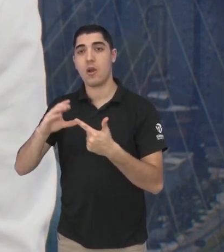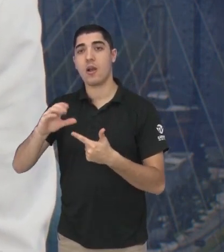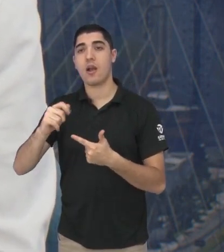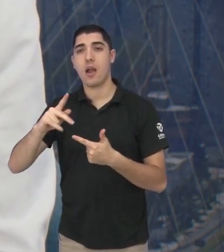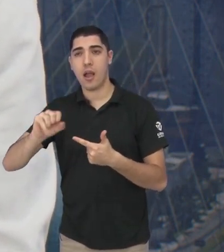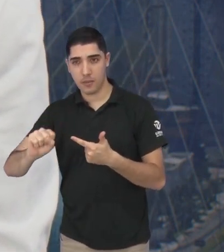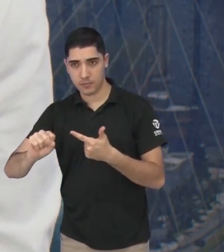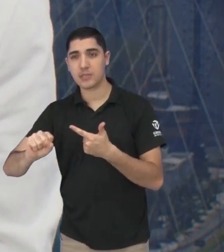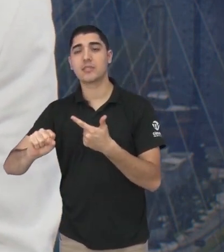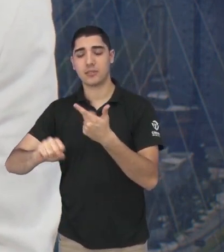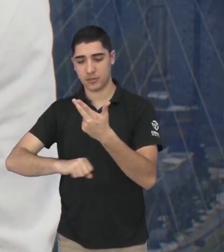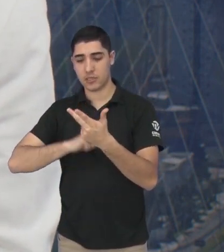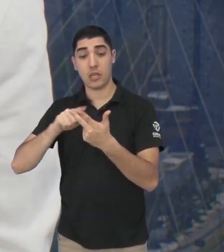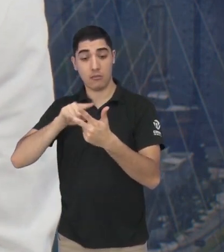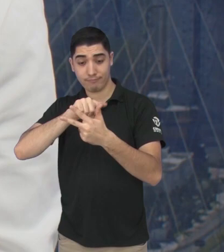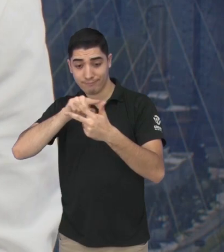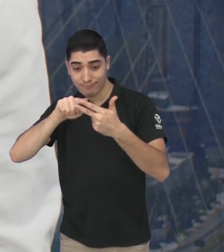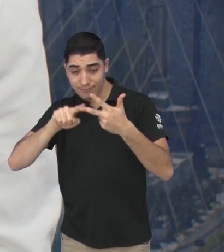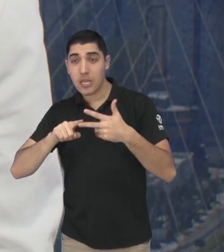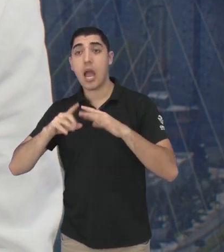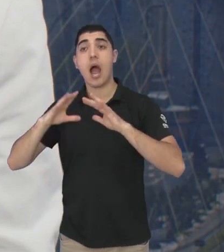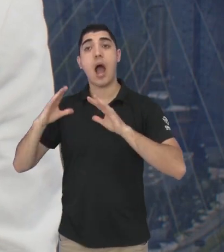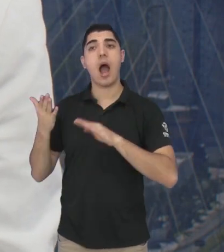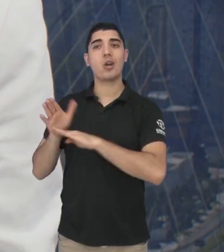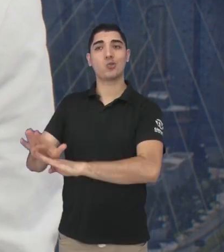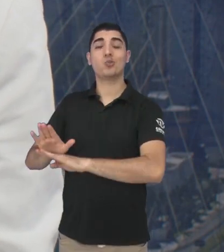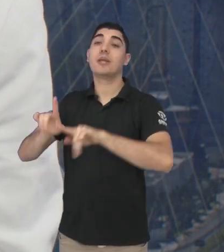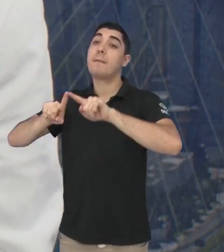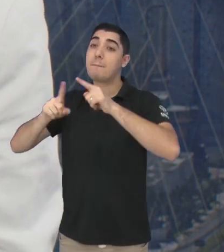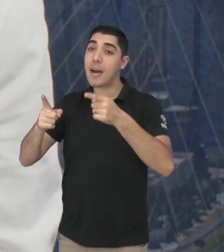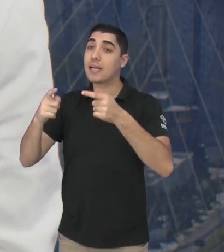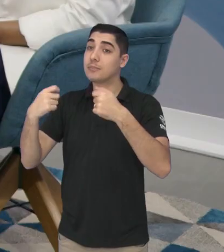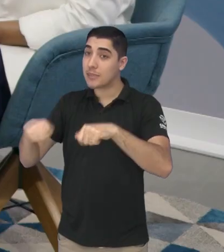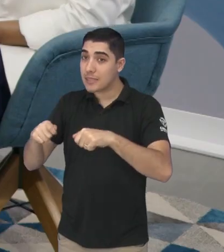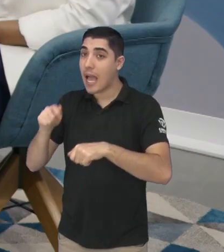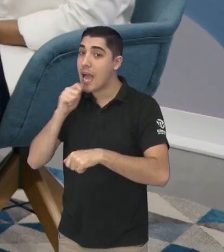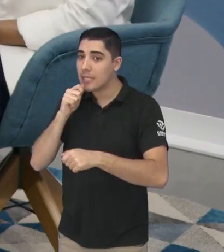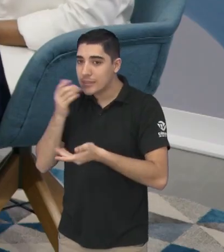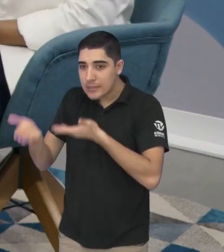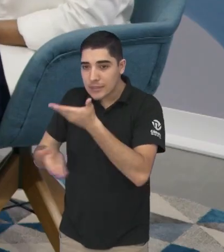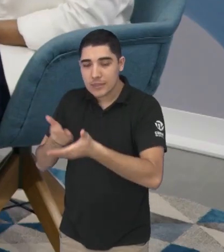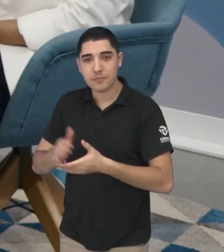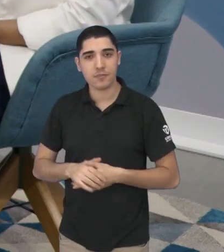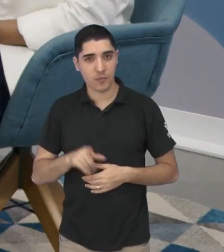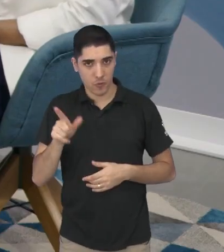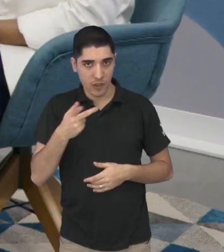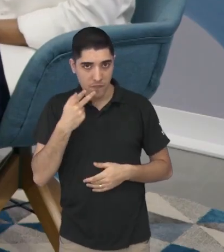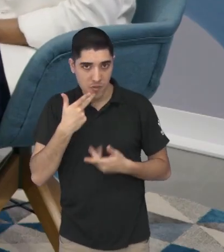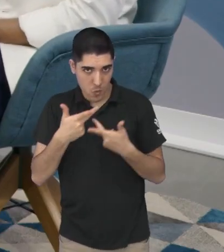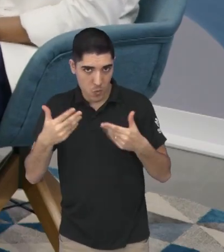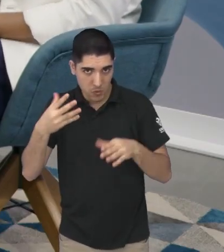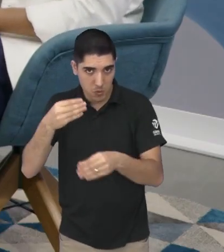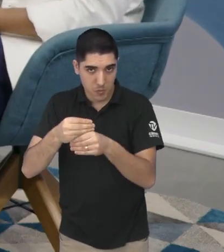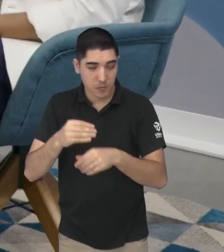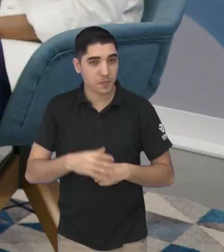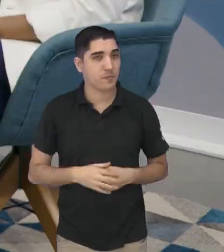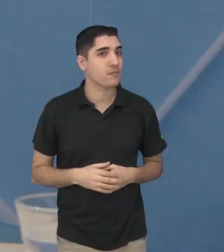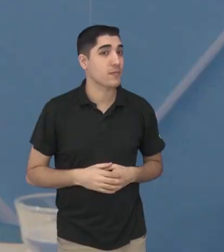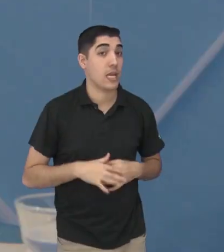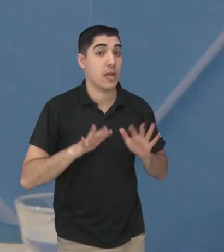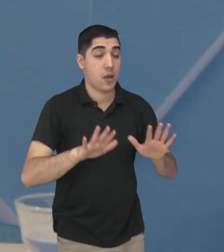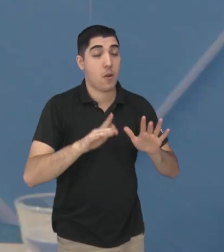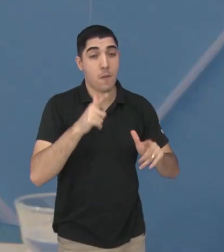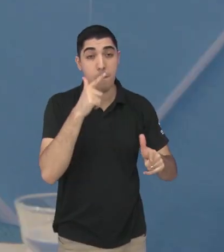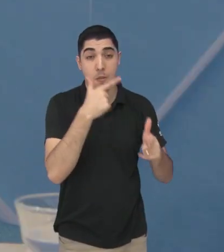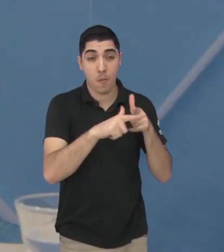aí, ajudam, mas há uma base que precisa ser trabalhada. Patrícia, gostaria de complementar? Nosso maior problema de